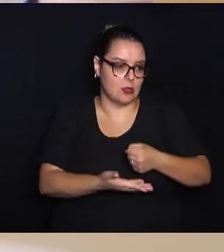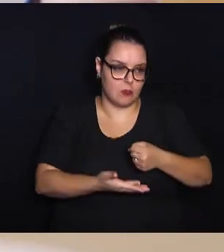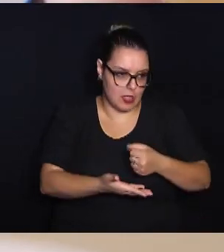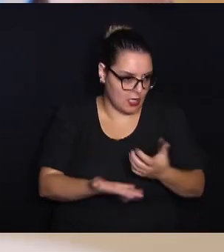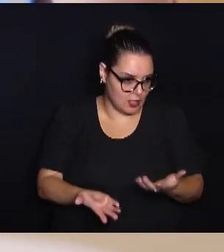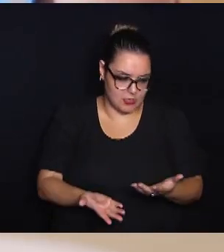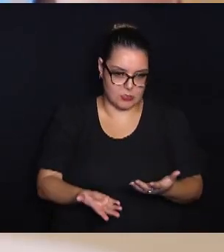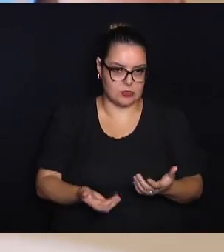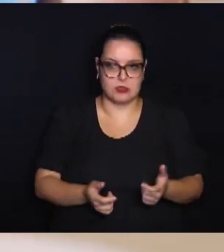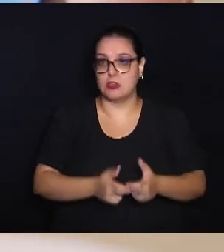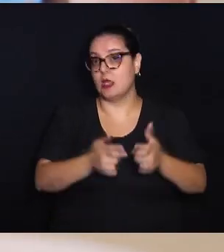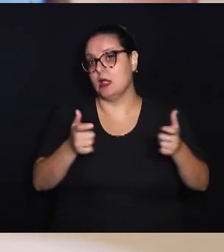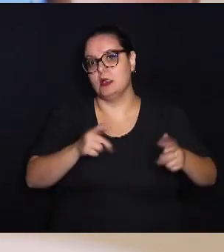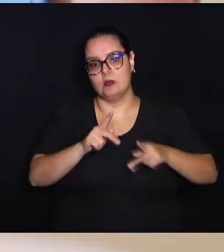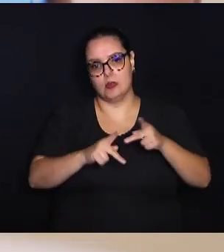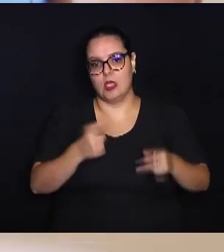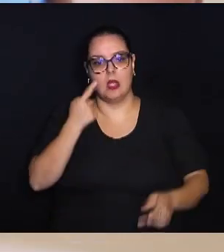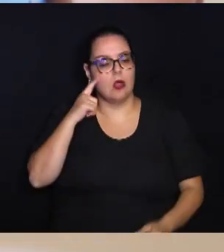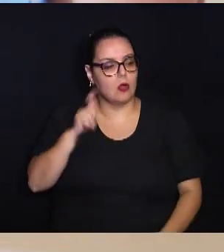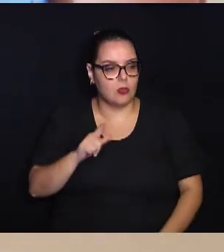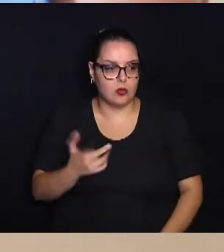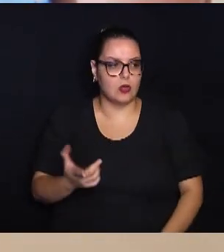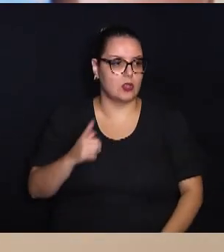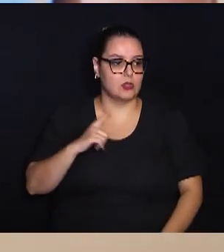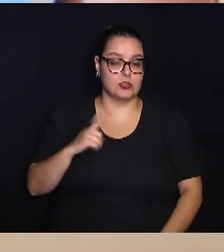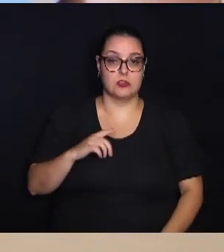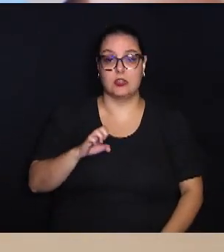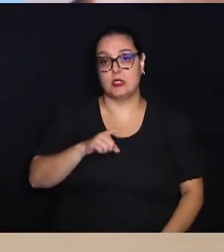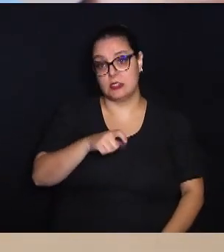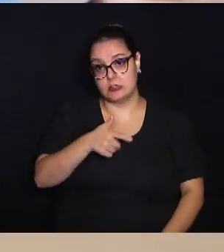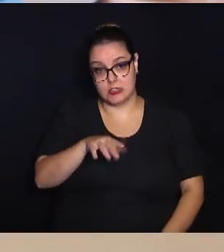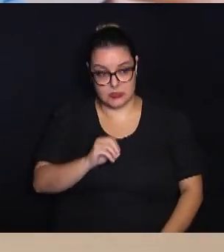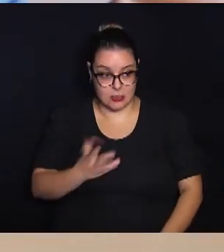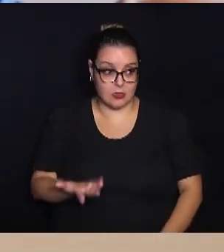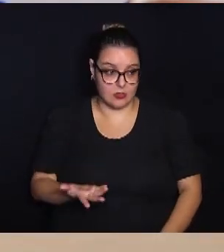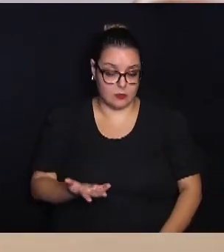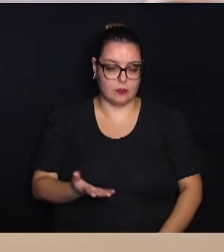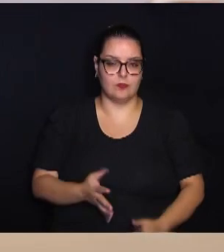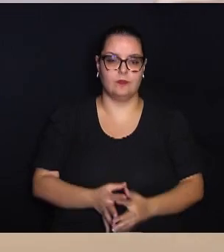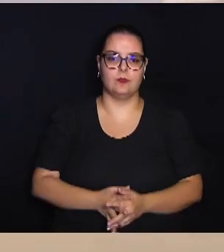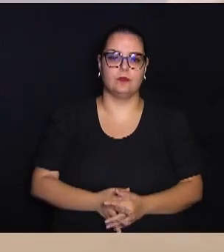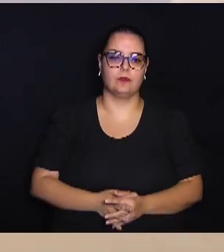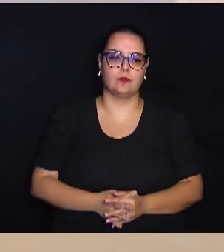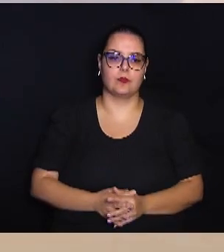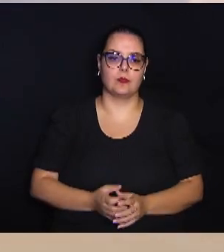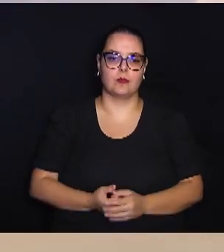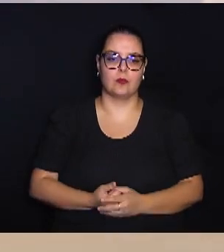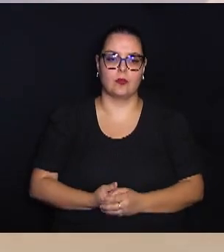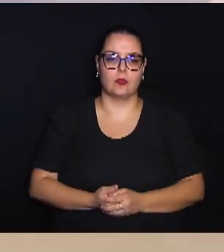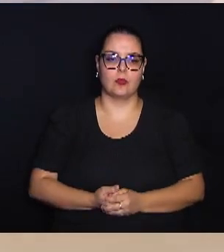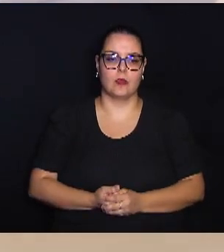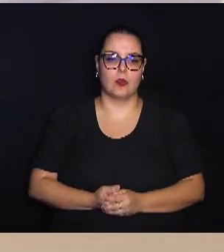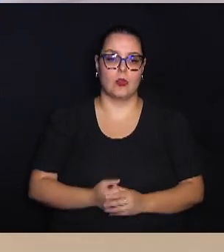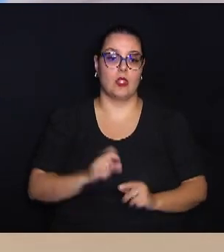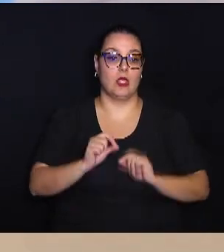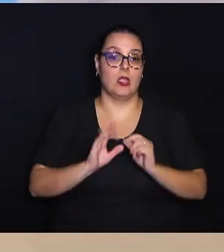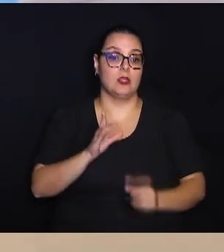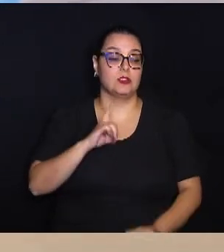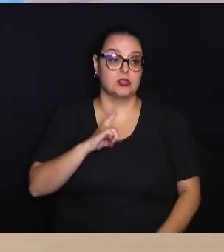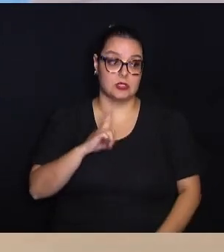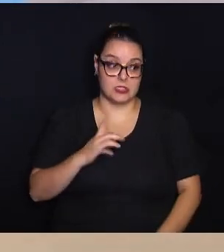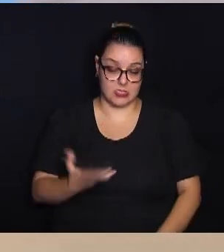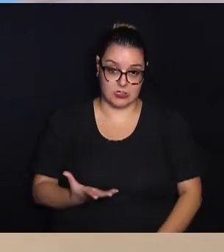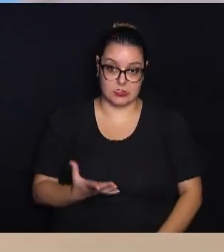grosso é a grande maioria da população. É óbvio que você tem as exceções. Então, assim, quem